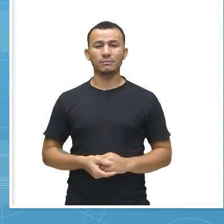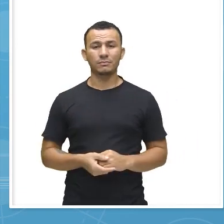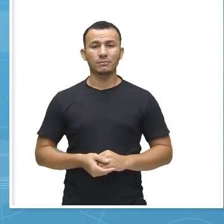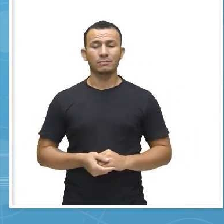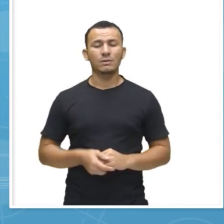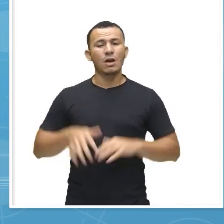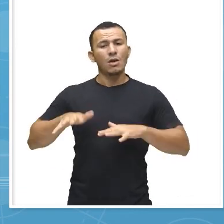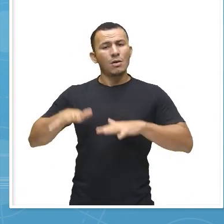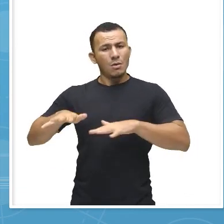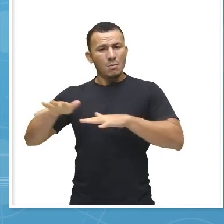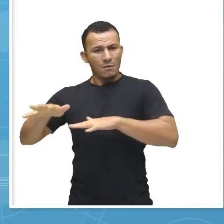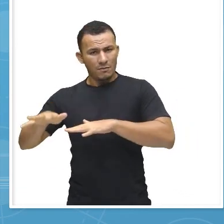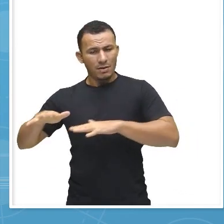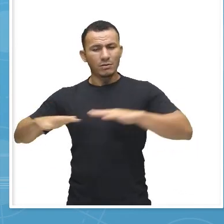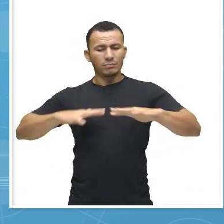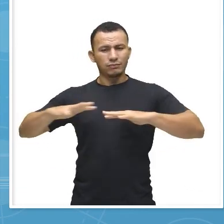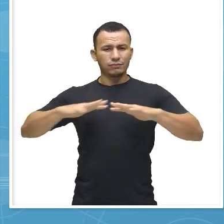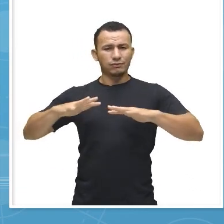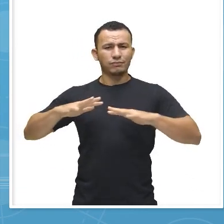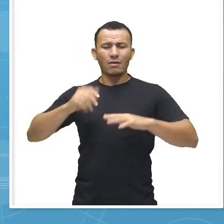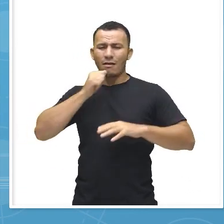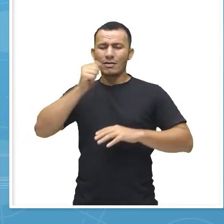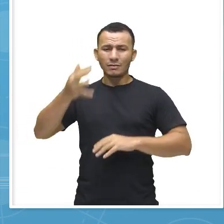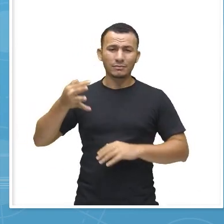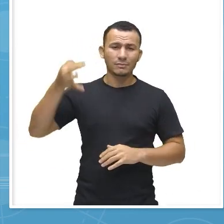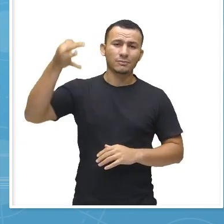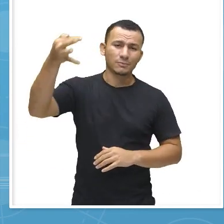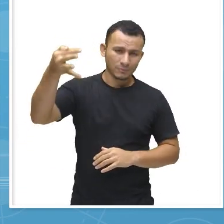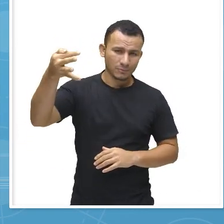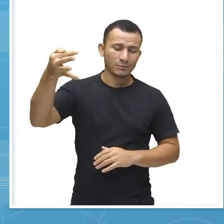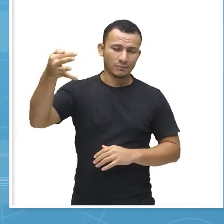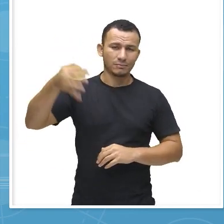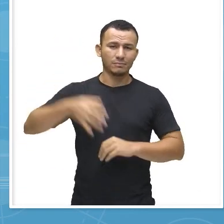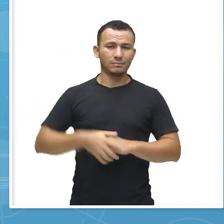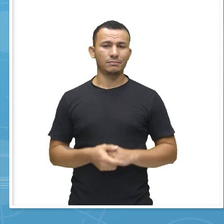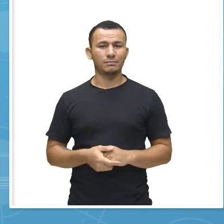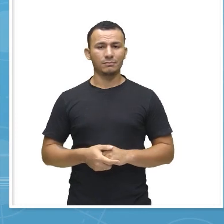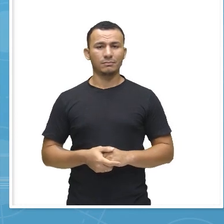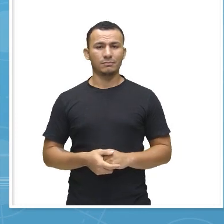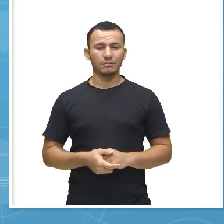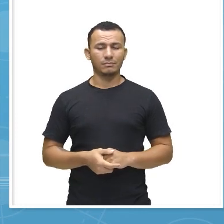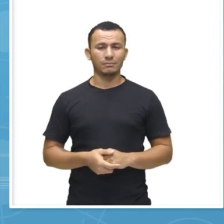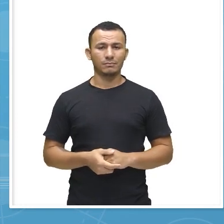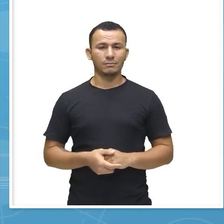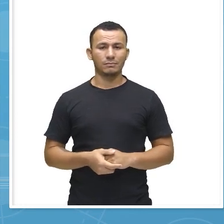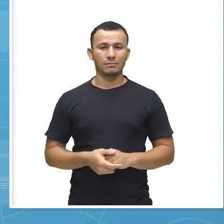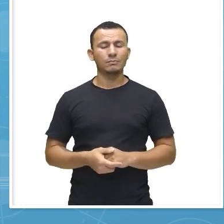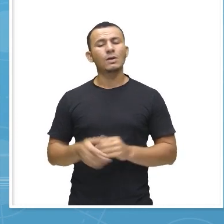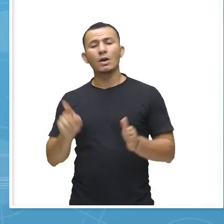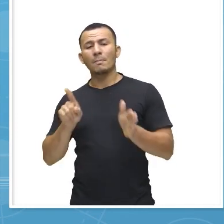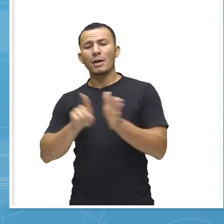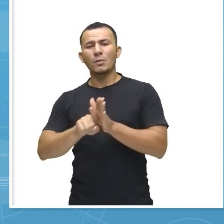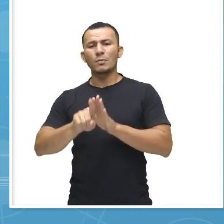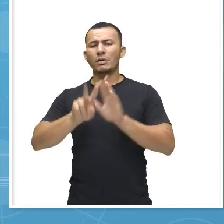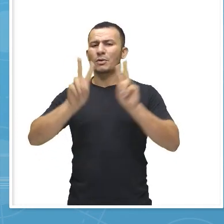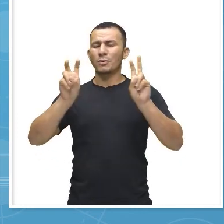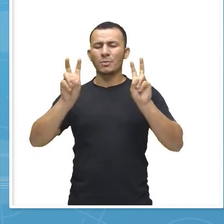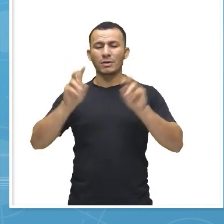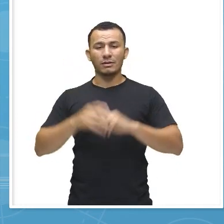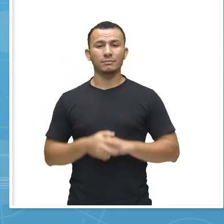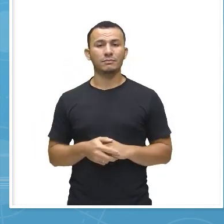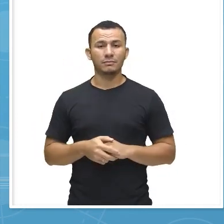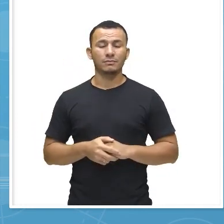movimento ludista que vai surgir mais para frente. Então, olha a pergunta. Olha a pergunta, o que ela faz. É